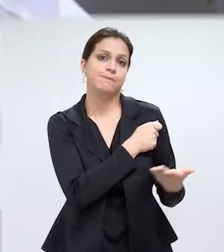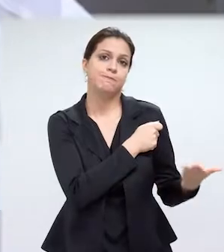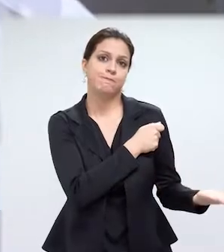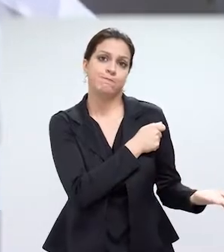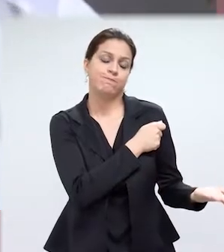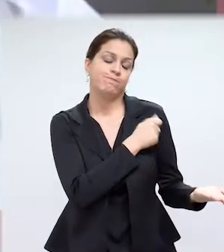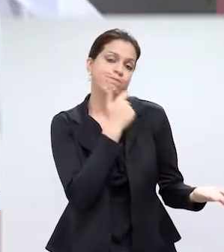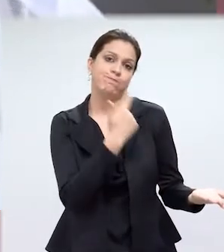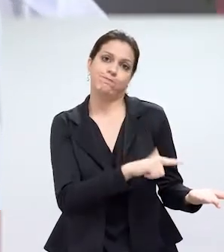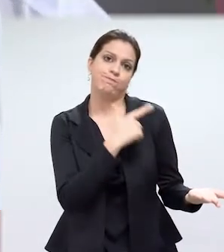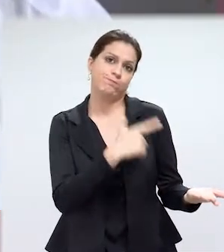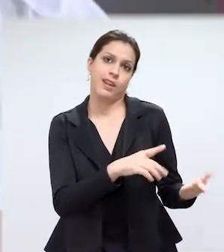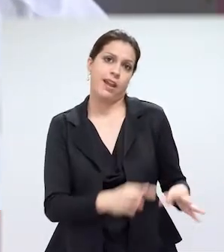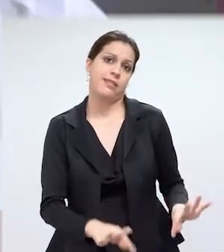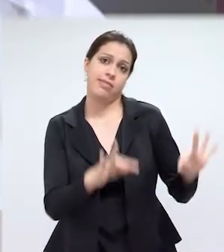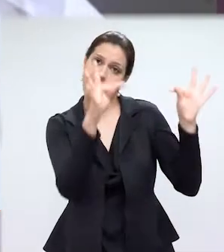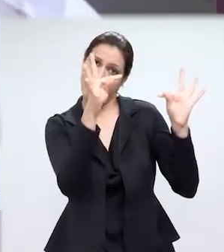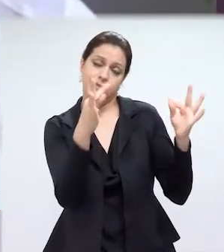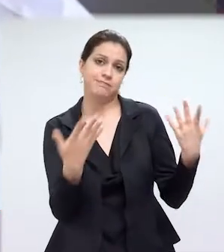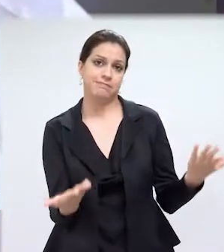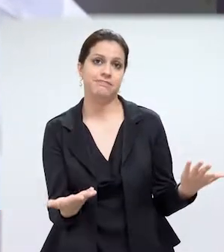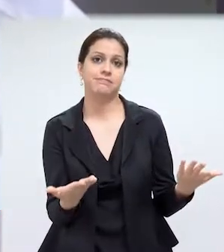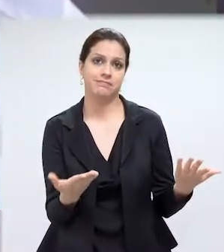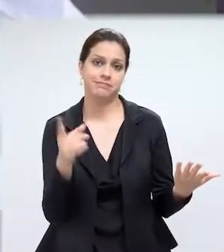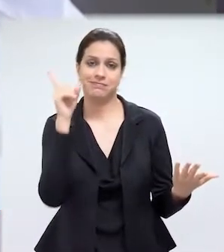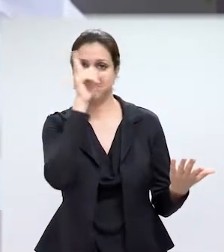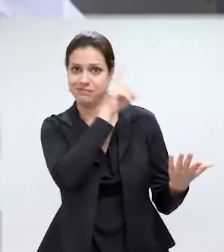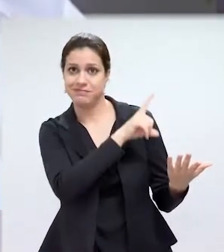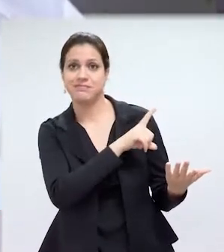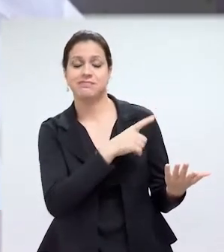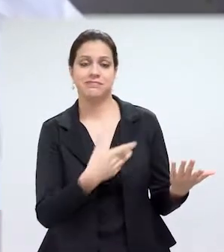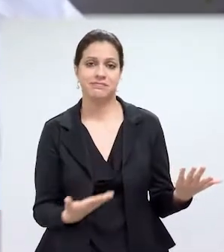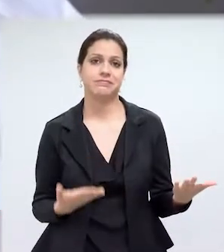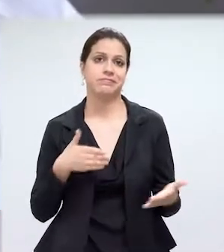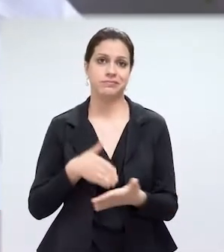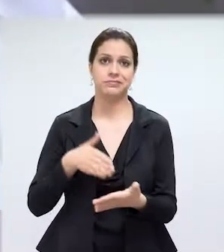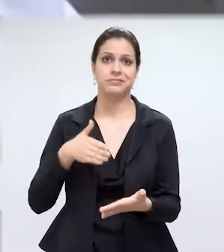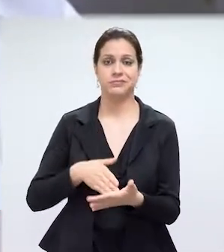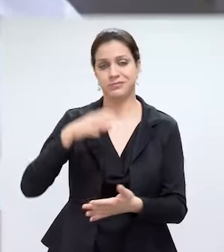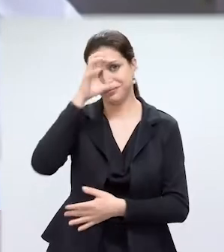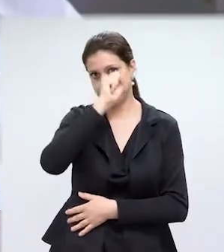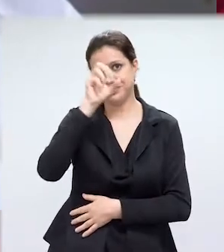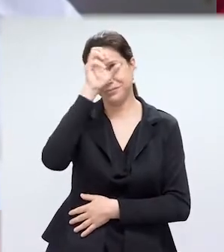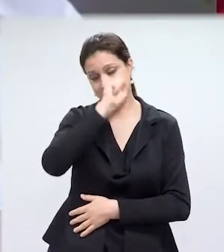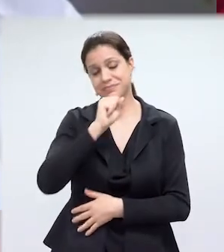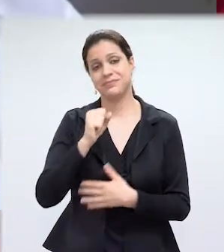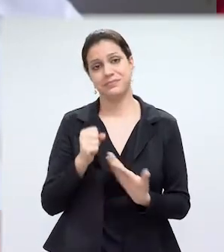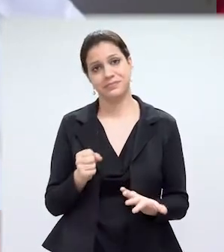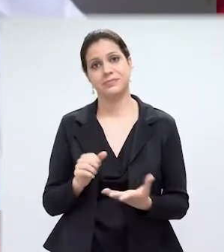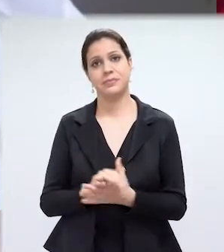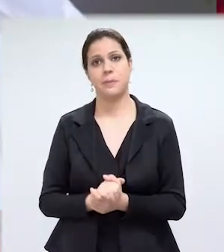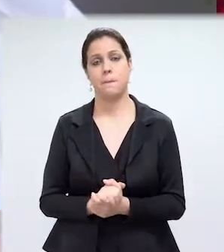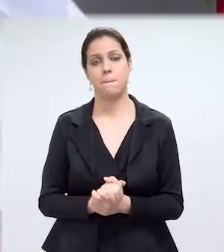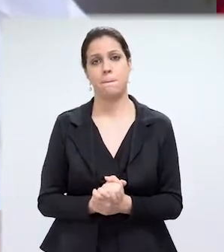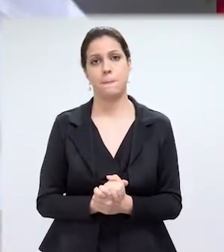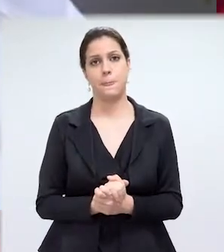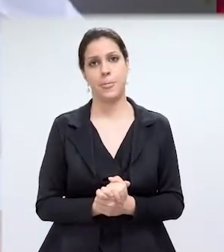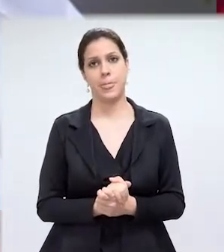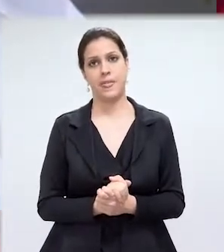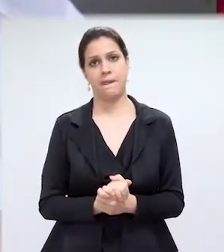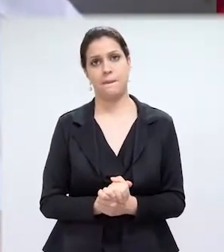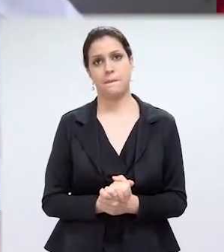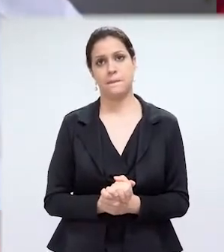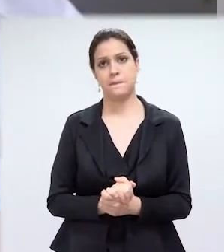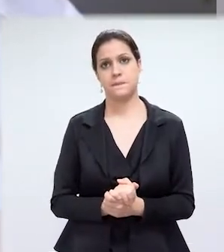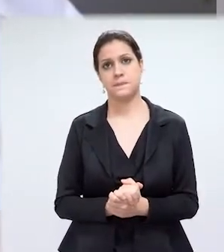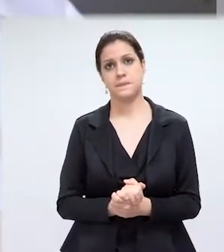conta, né, infelizmente, com essa questão financeira que acaba impactando também até no rendimento dos